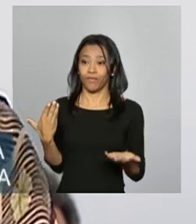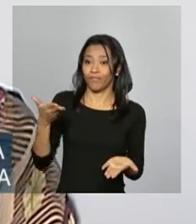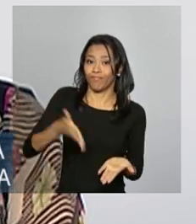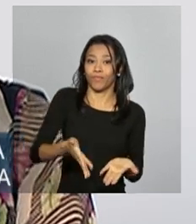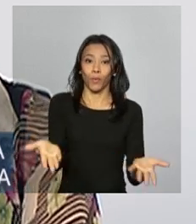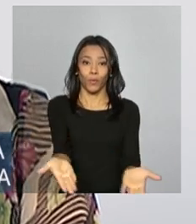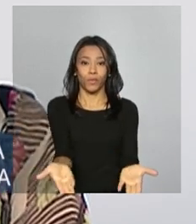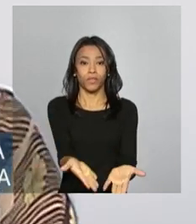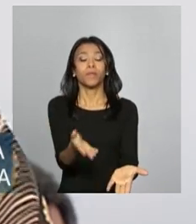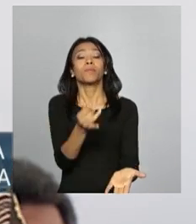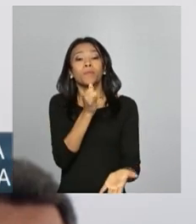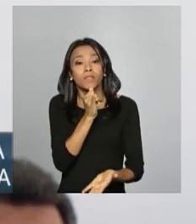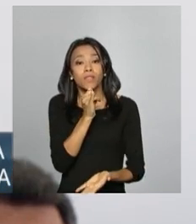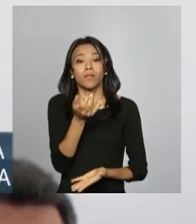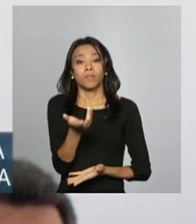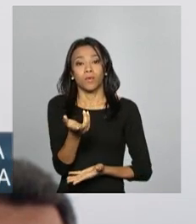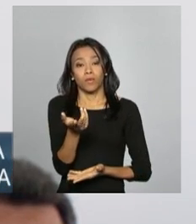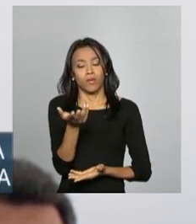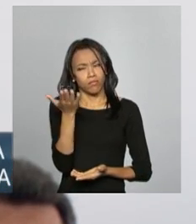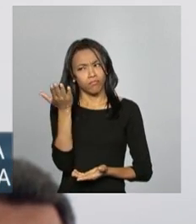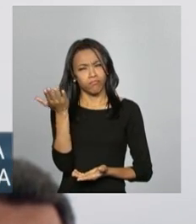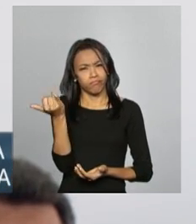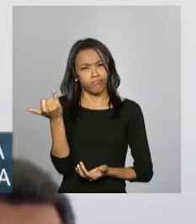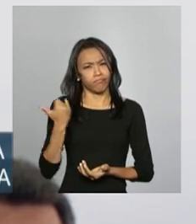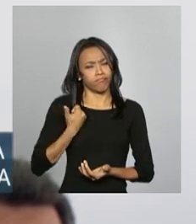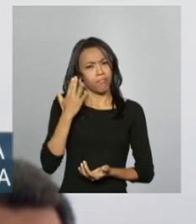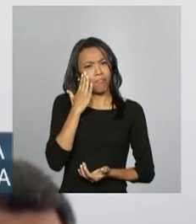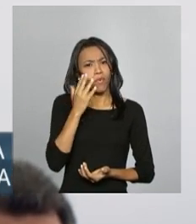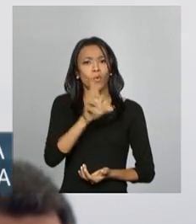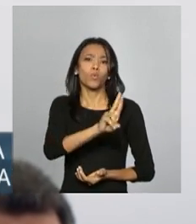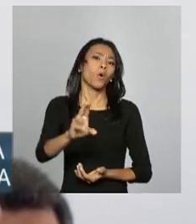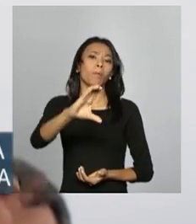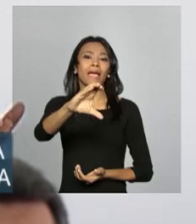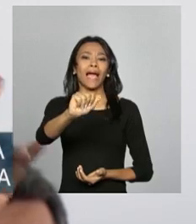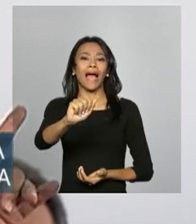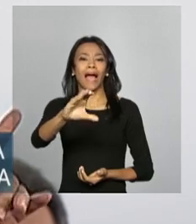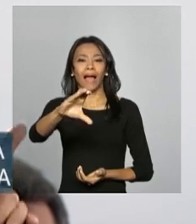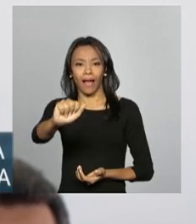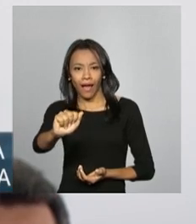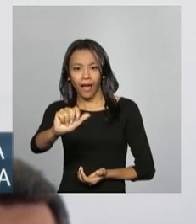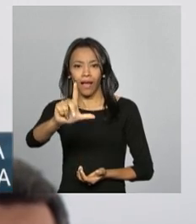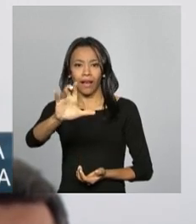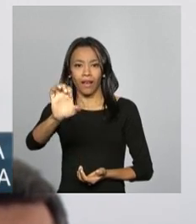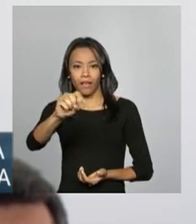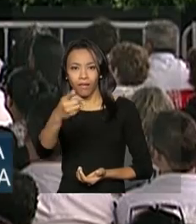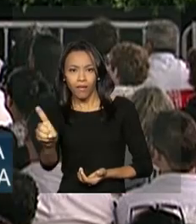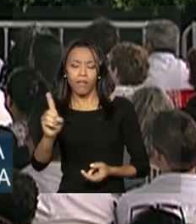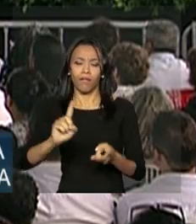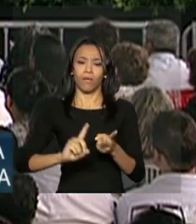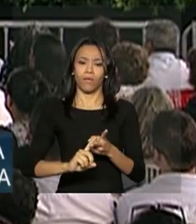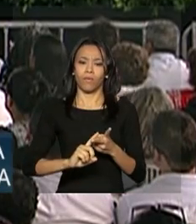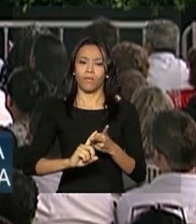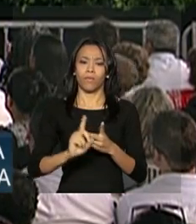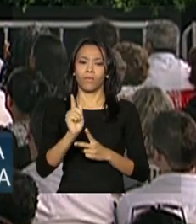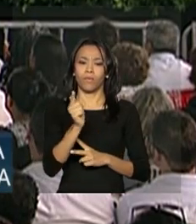é o caso, que eu saiba, do Cacá Leão e mais outros.